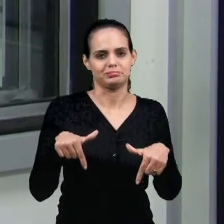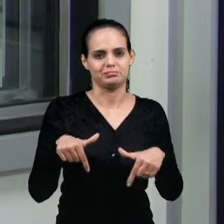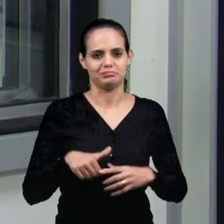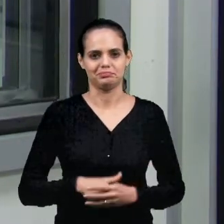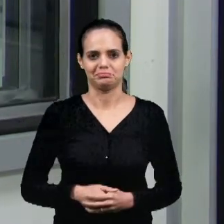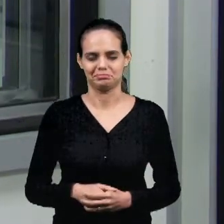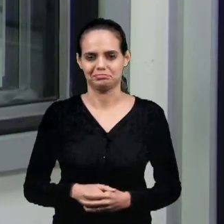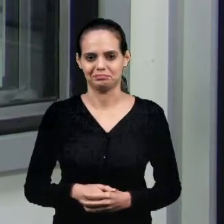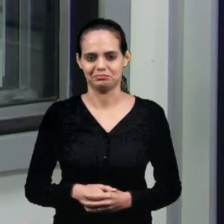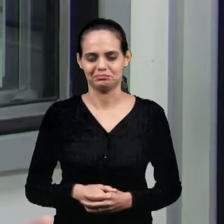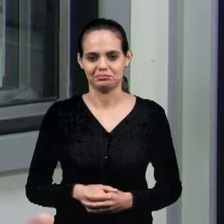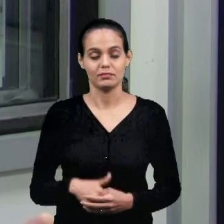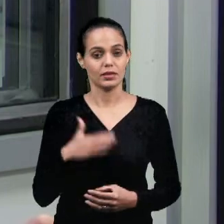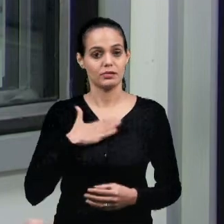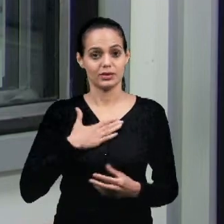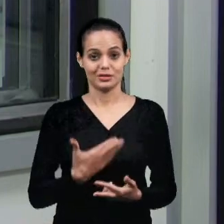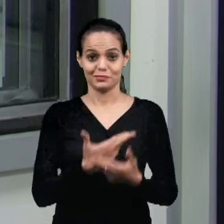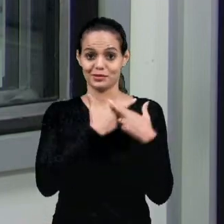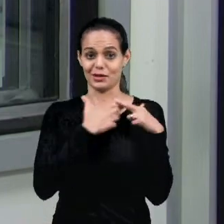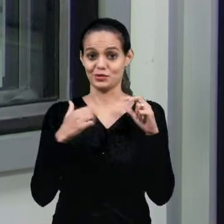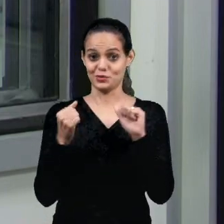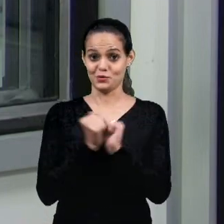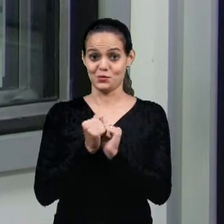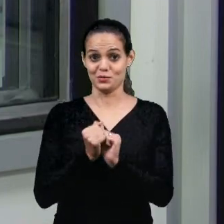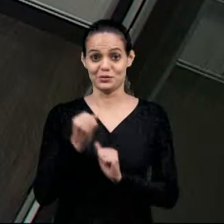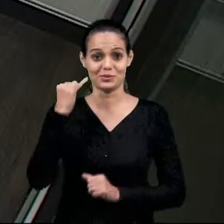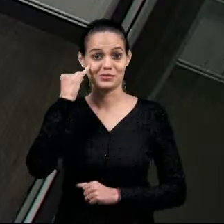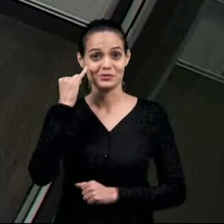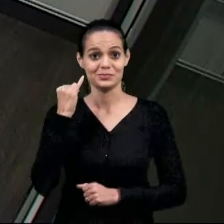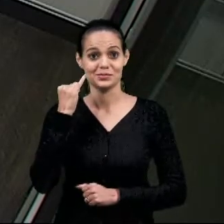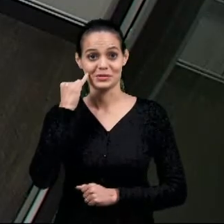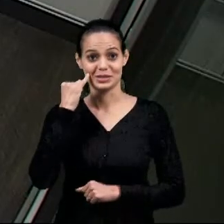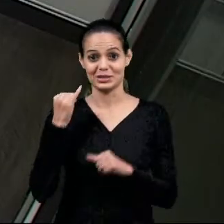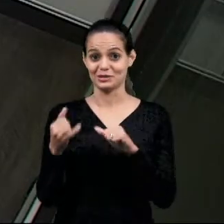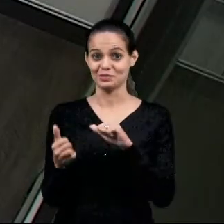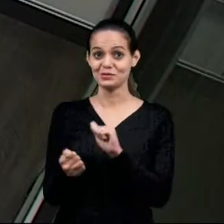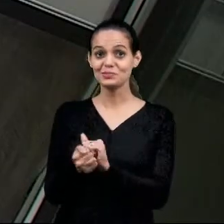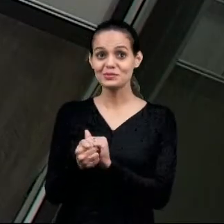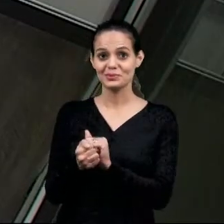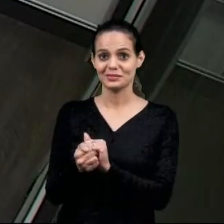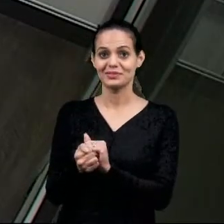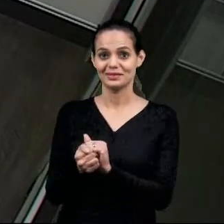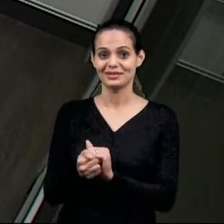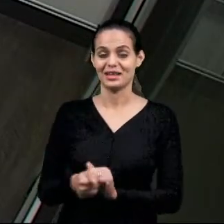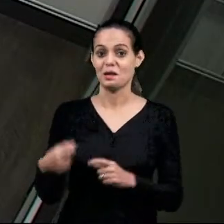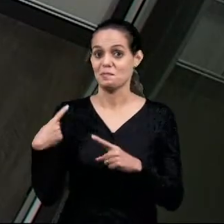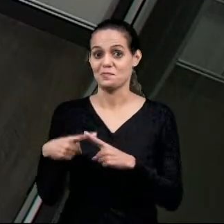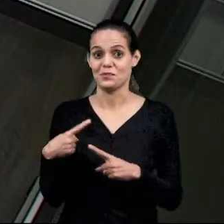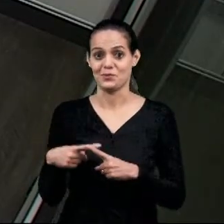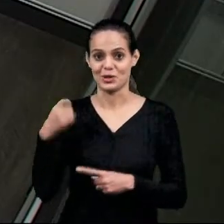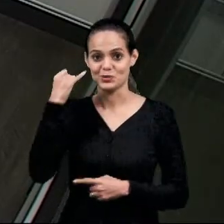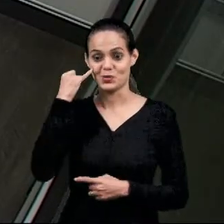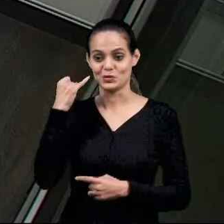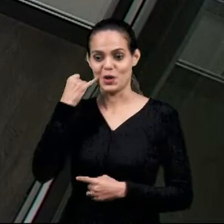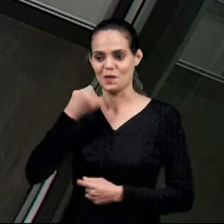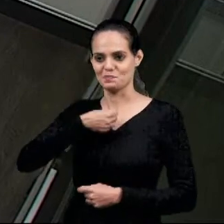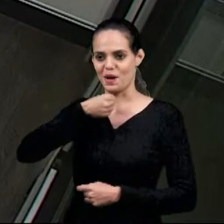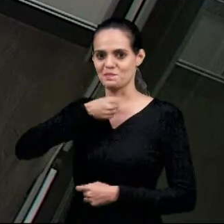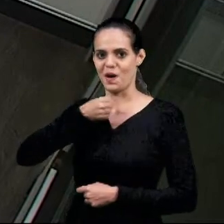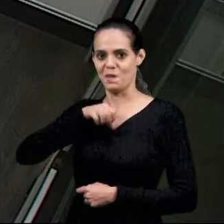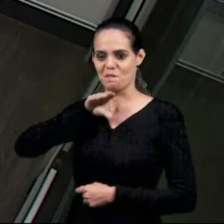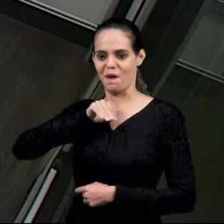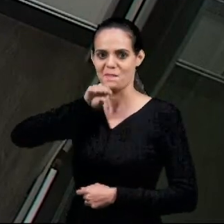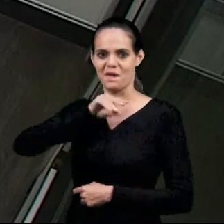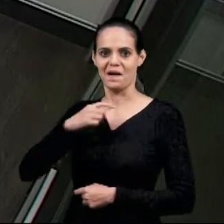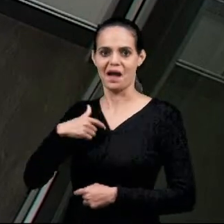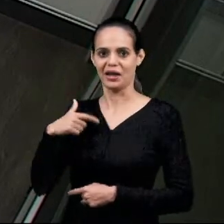tenho ali muito grande é estar ali com Josias, né? Já só pelo vozeirão do Josias eu já fico em